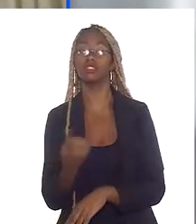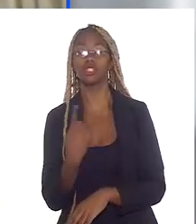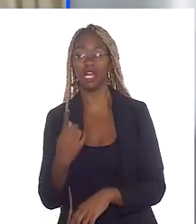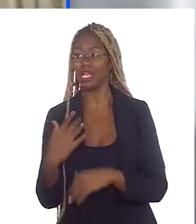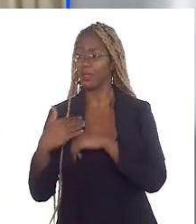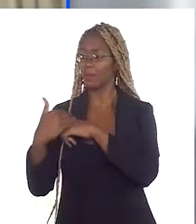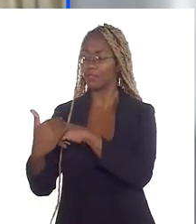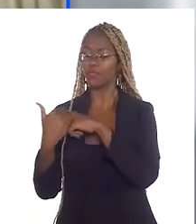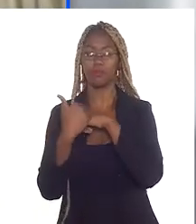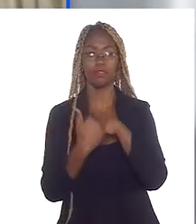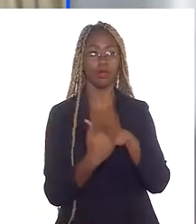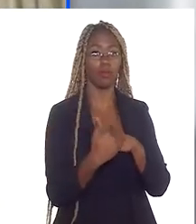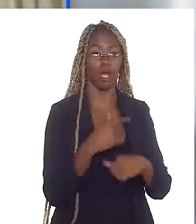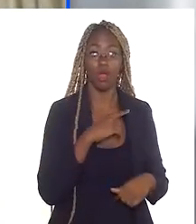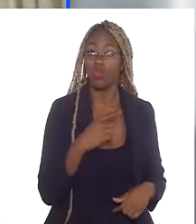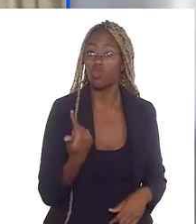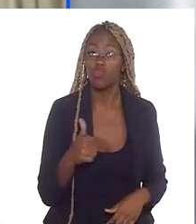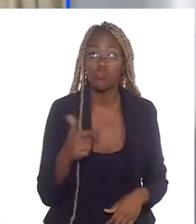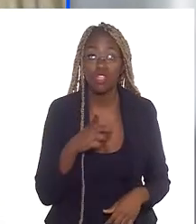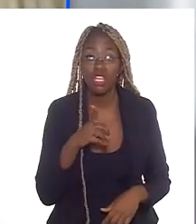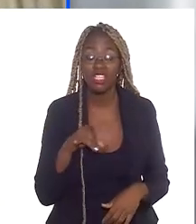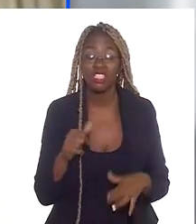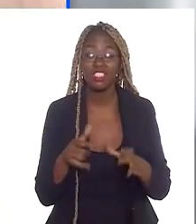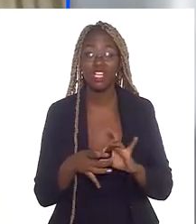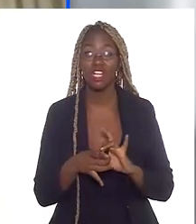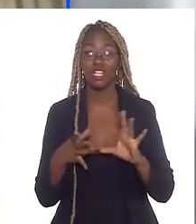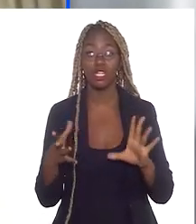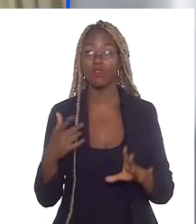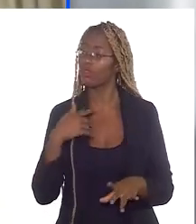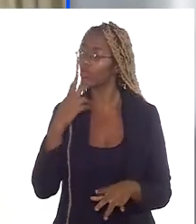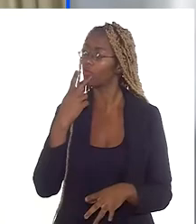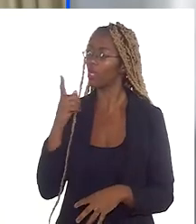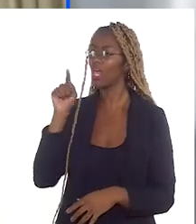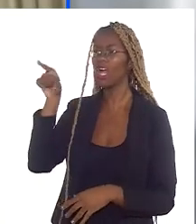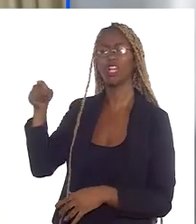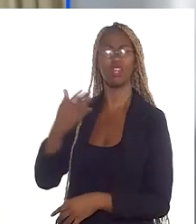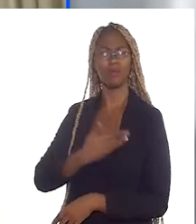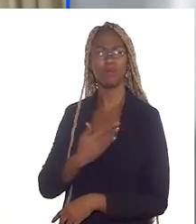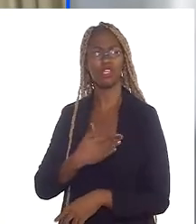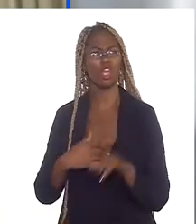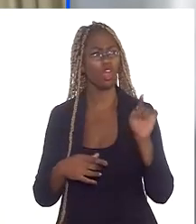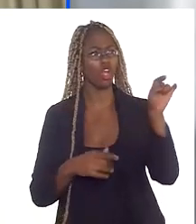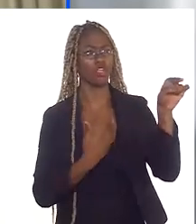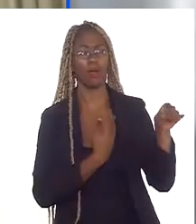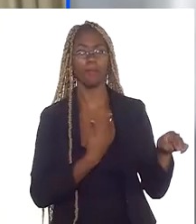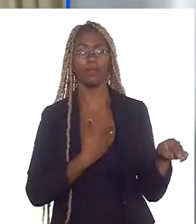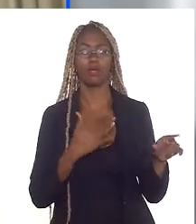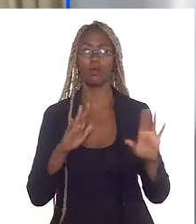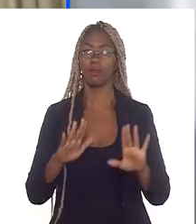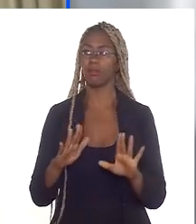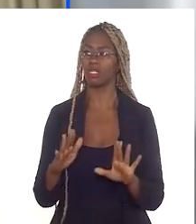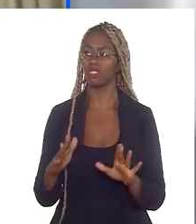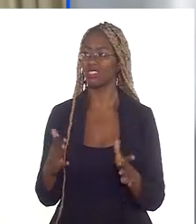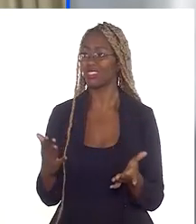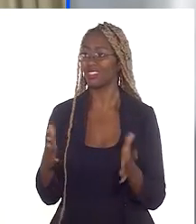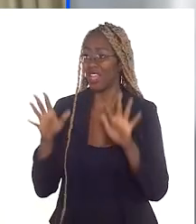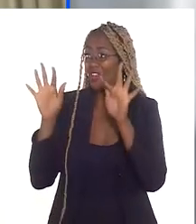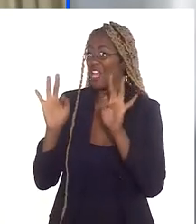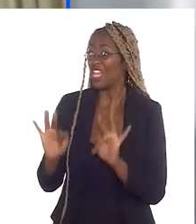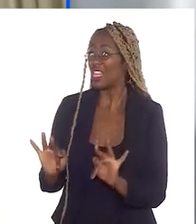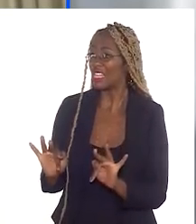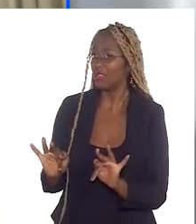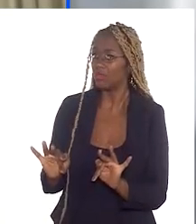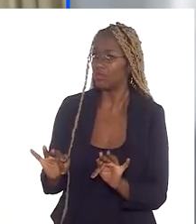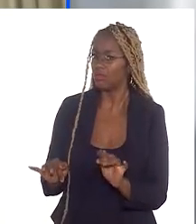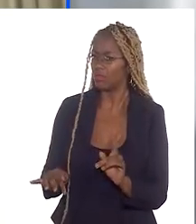muito mais procurados né Eu não tenho agenda então estou indicando para amigos e aí e fala assim Nossa mas vocês